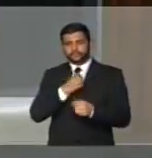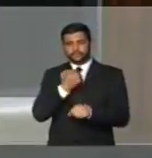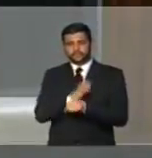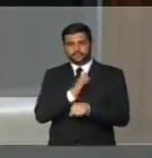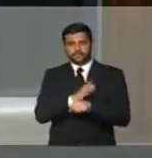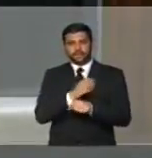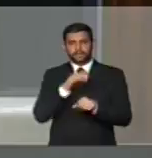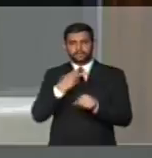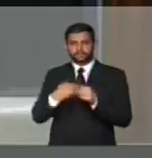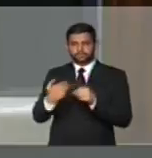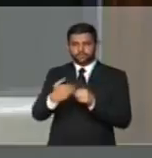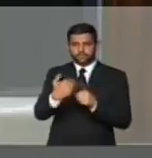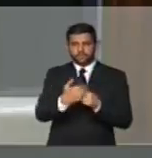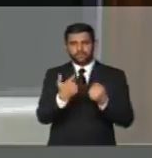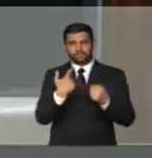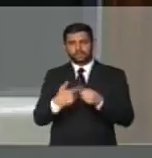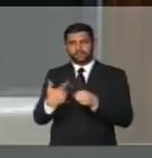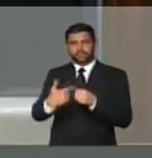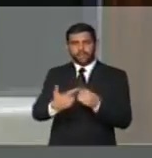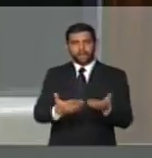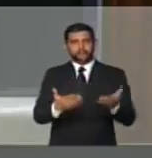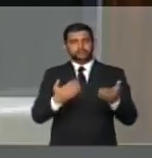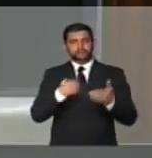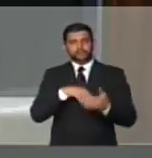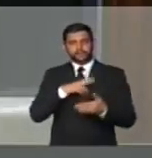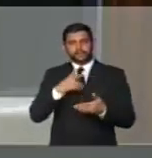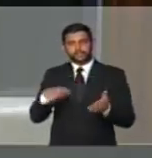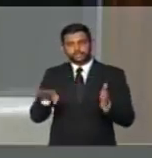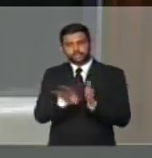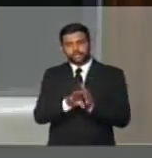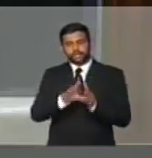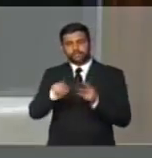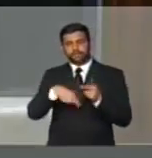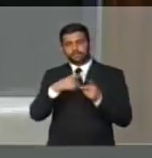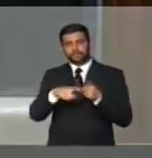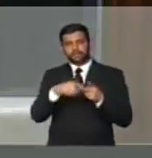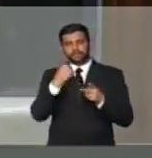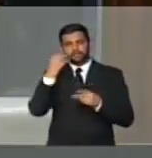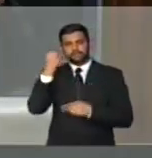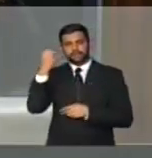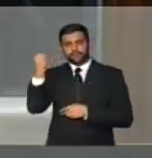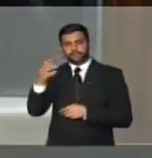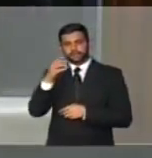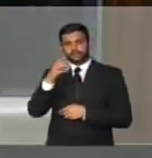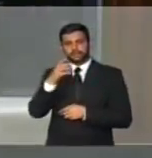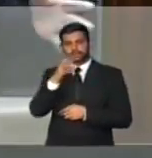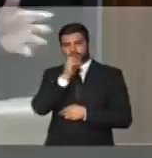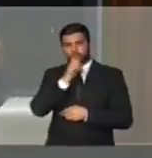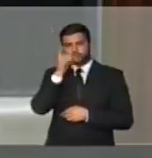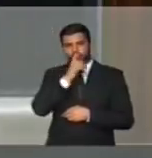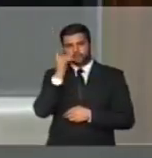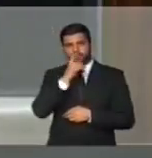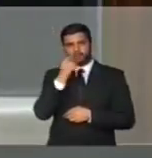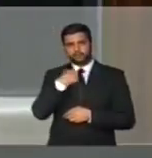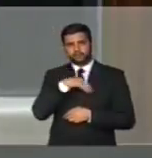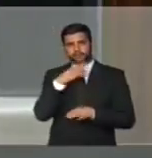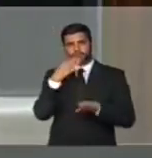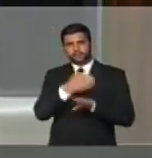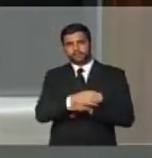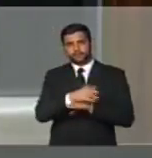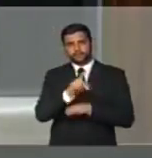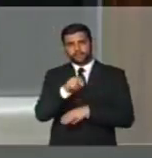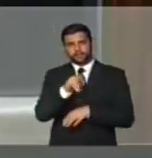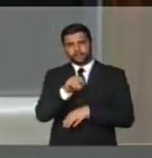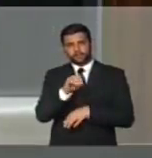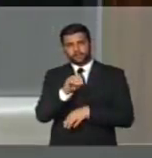nossa região, e aí a gente chega, depois de uma viagem ao estado de